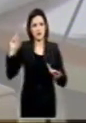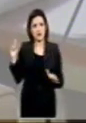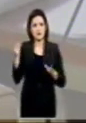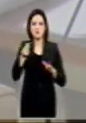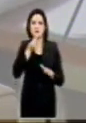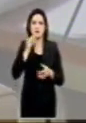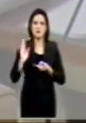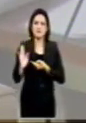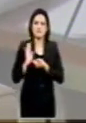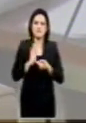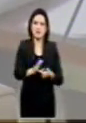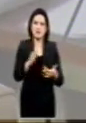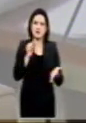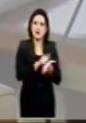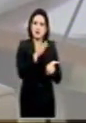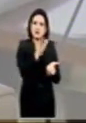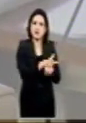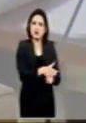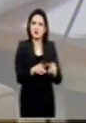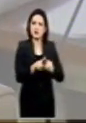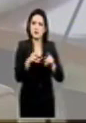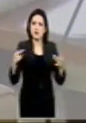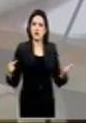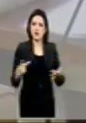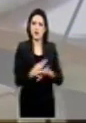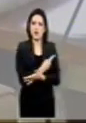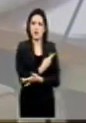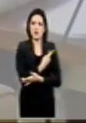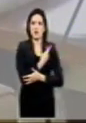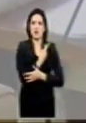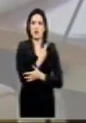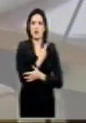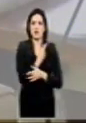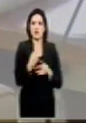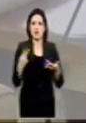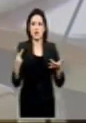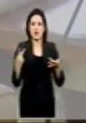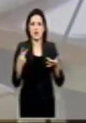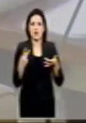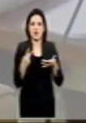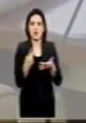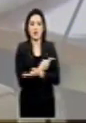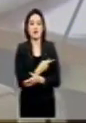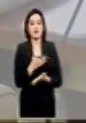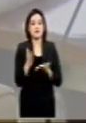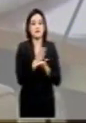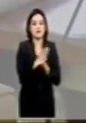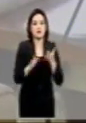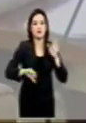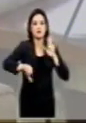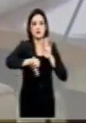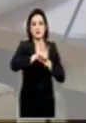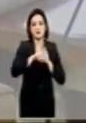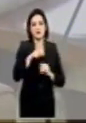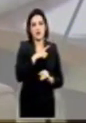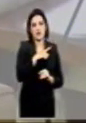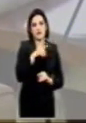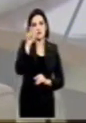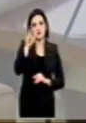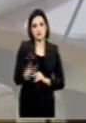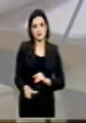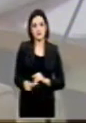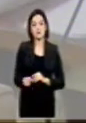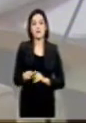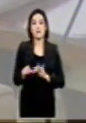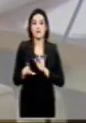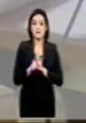eventual registro da realização das contramedidas de inteligência atribuídas aos agentes legislativos.